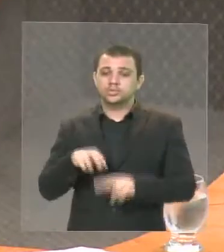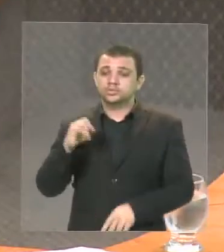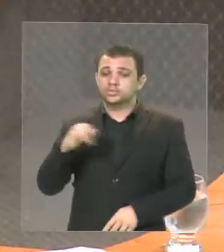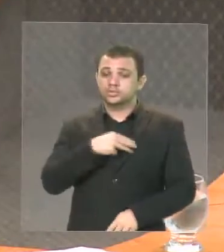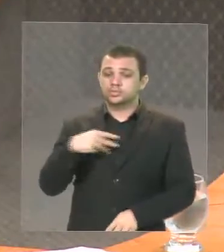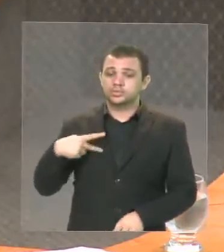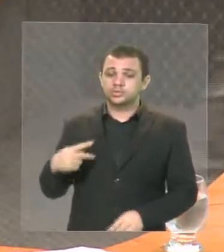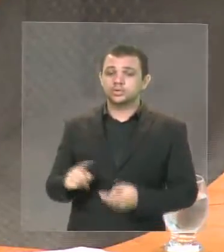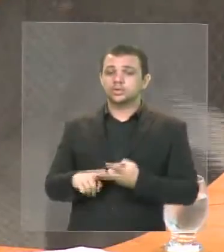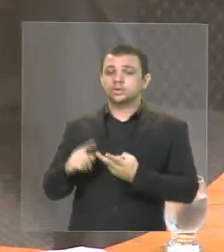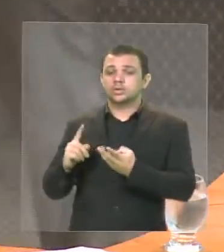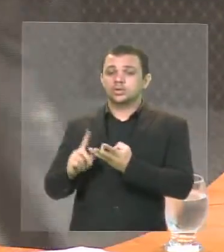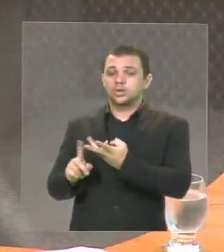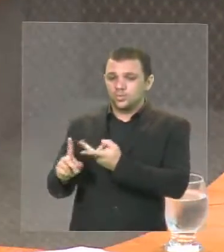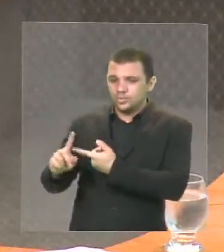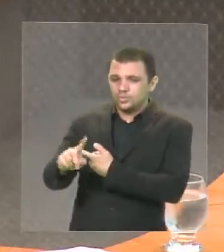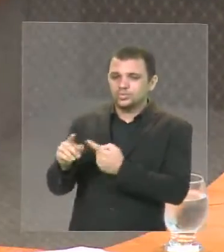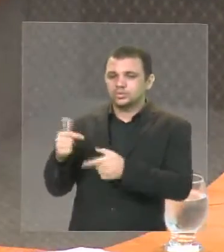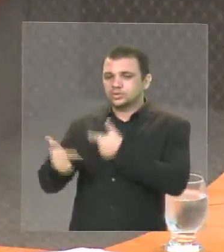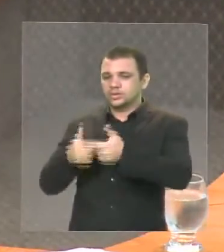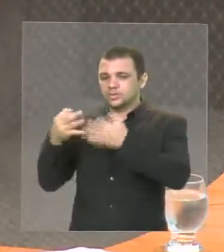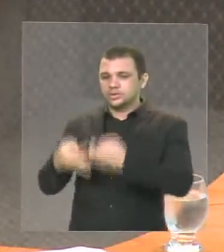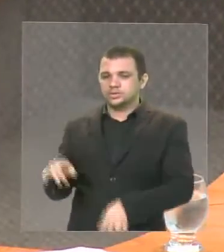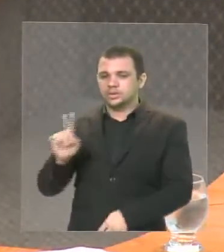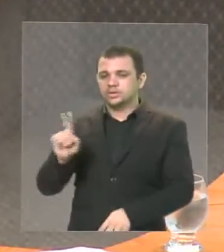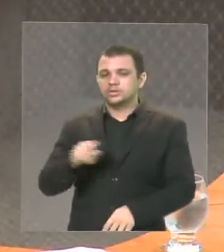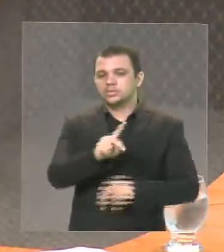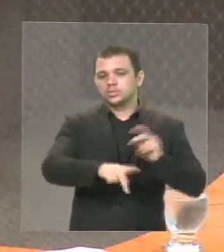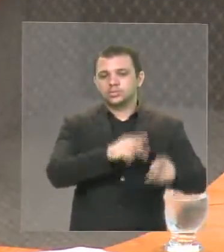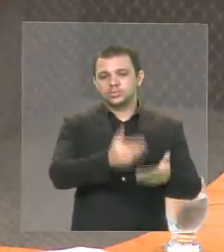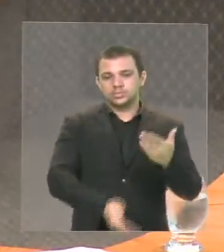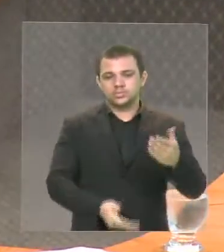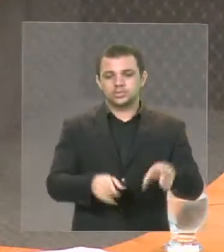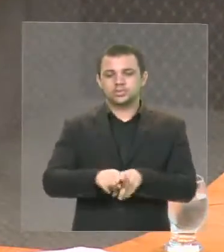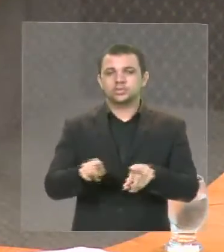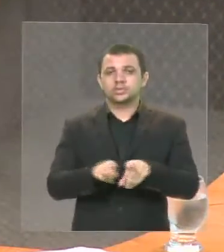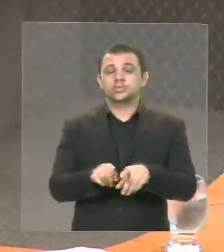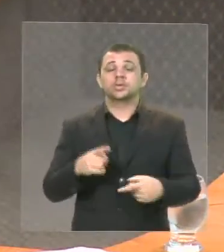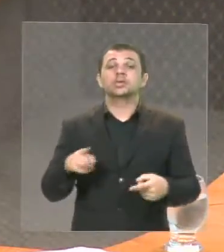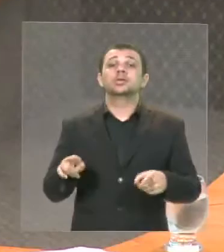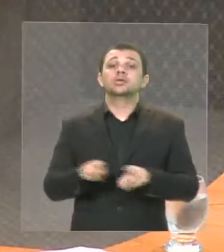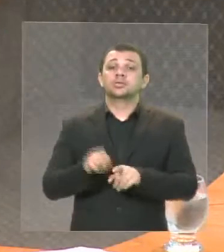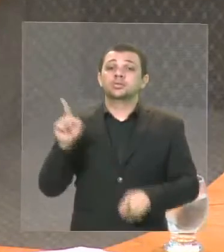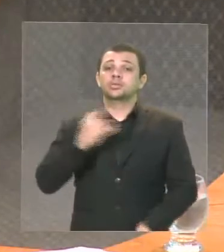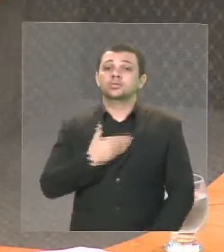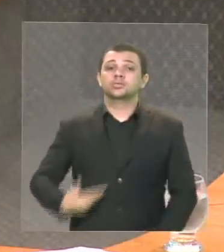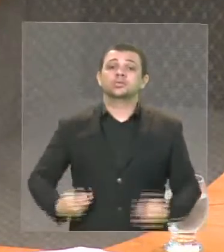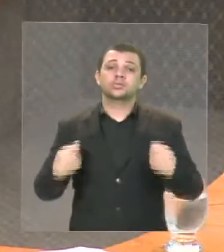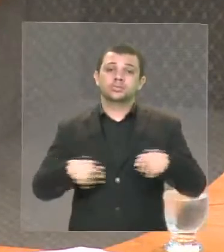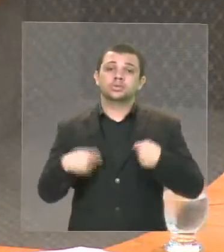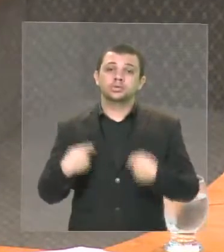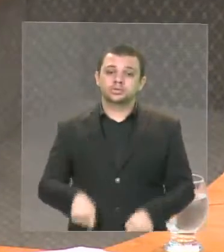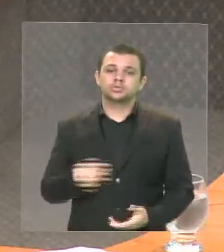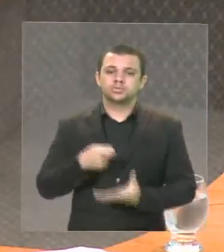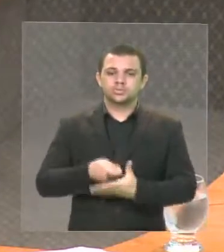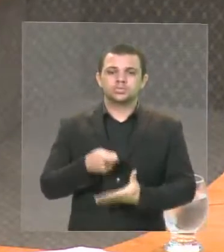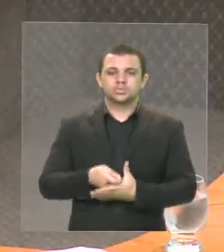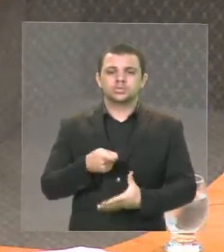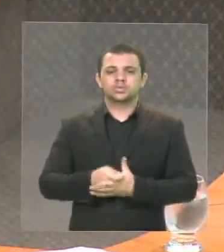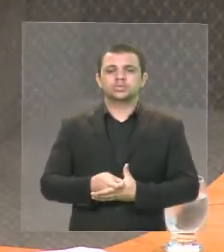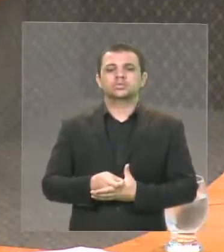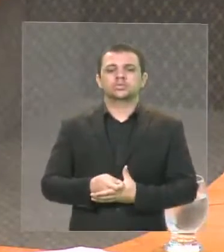e da prestação de seus serviços. Além disso, o governador também deve e tem a obrigação de